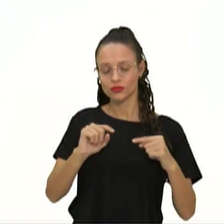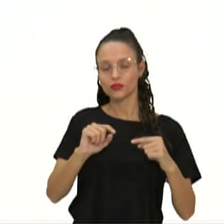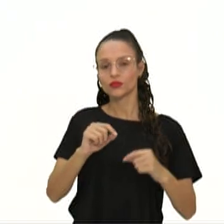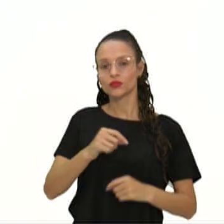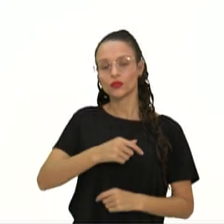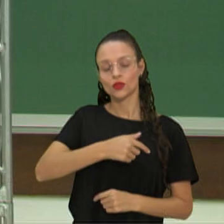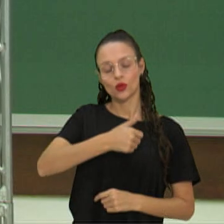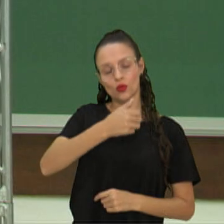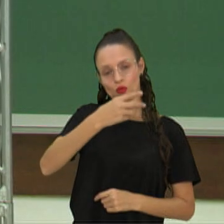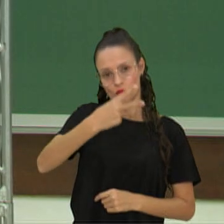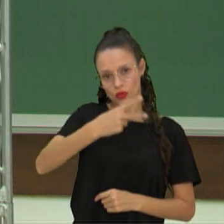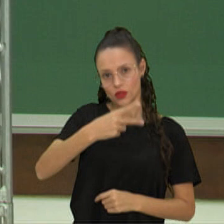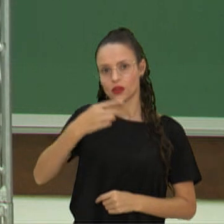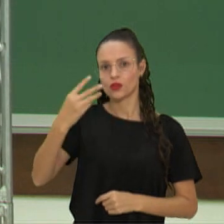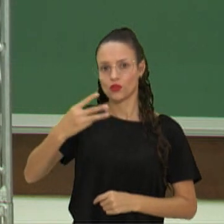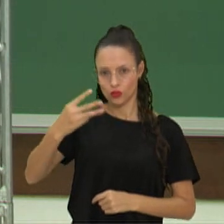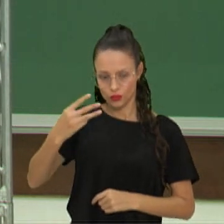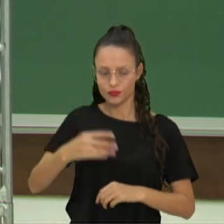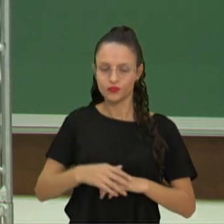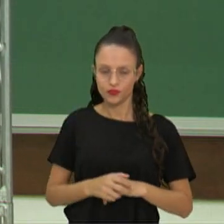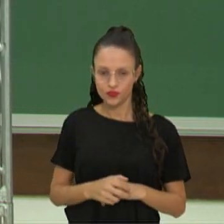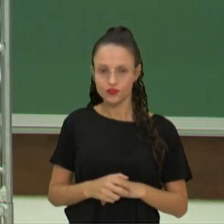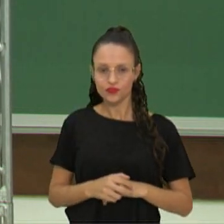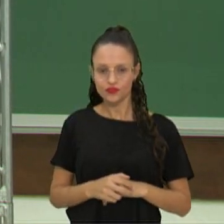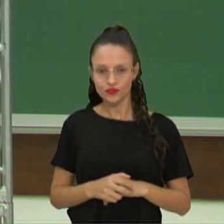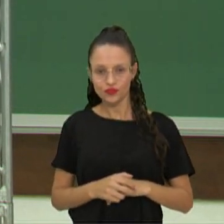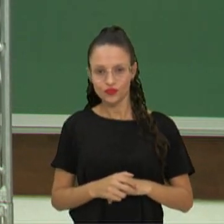quadrado, o cubo, caem em produto notável, tá bom?